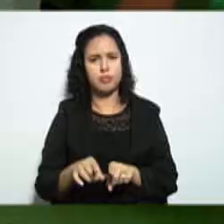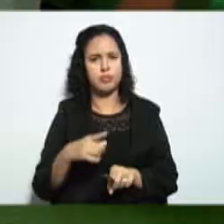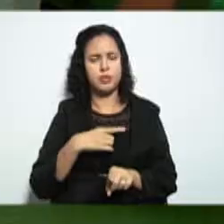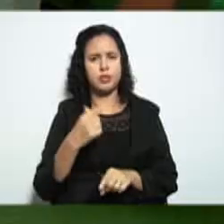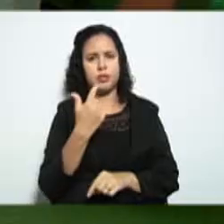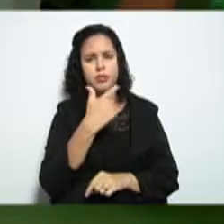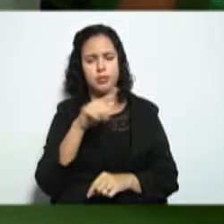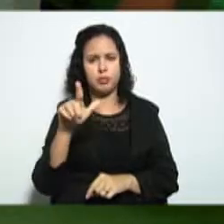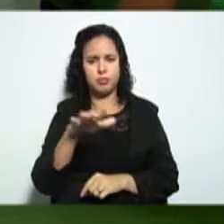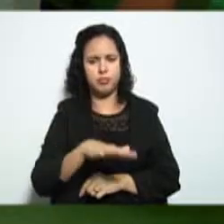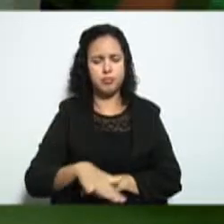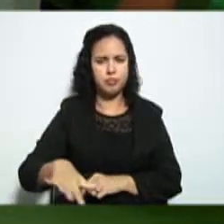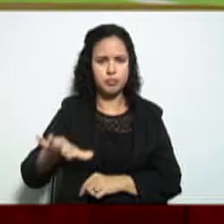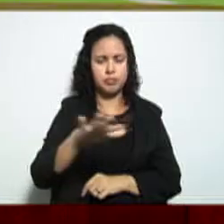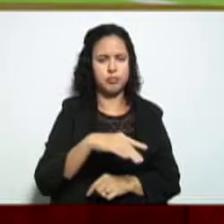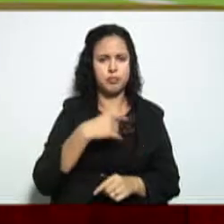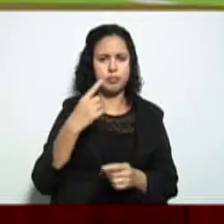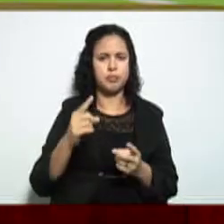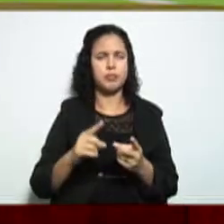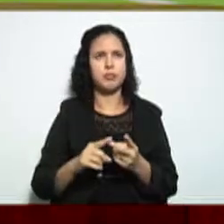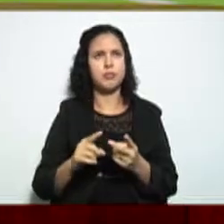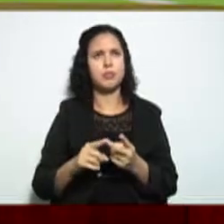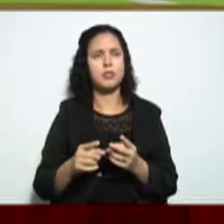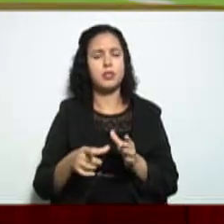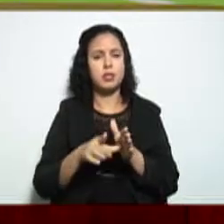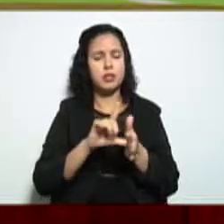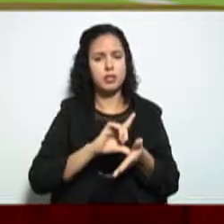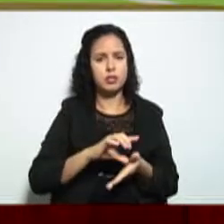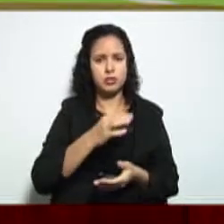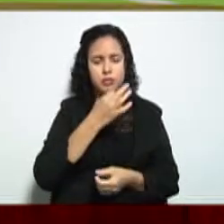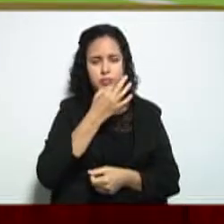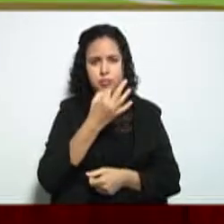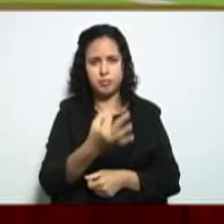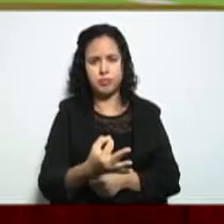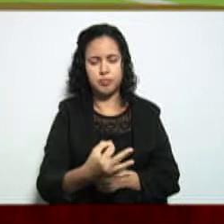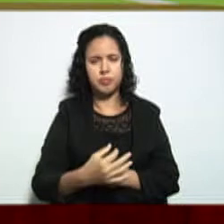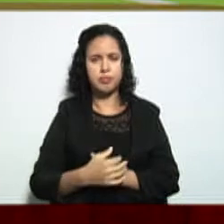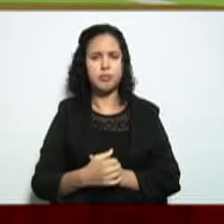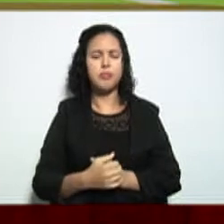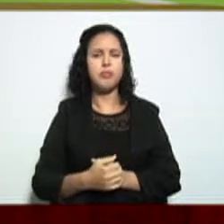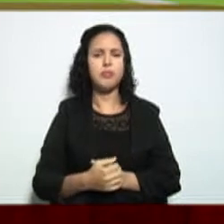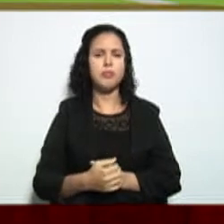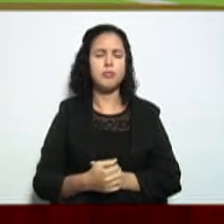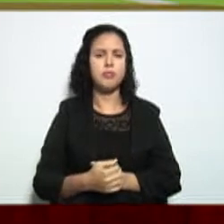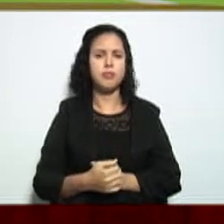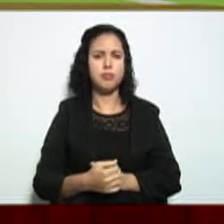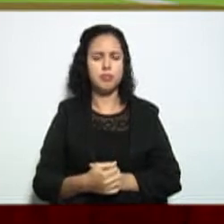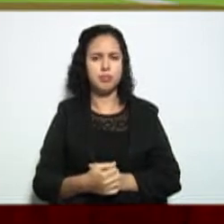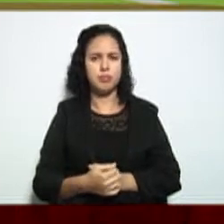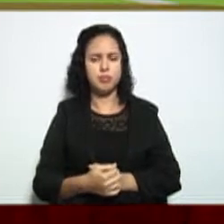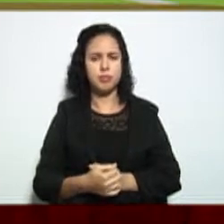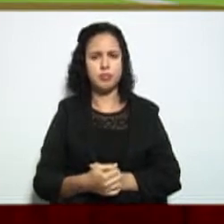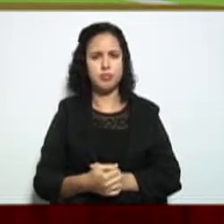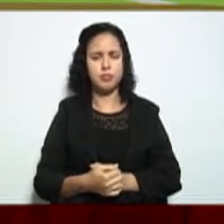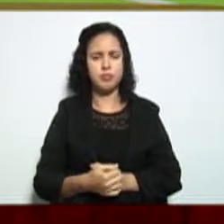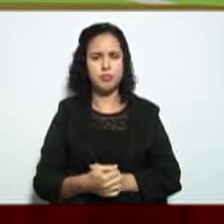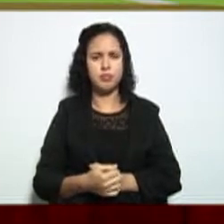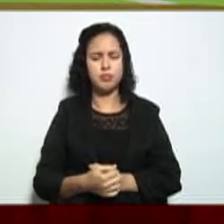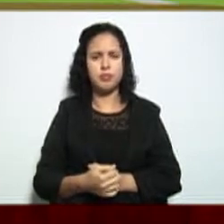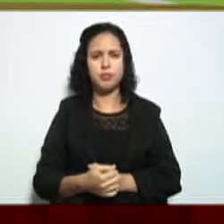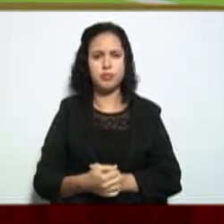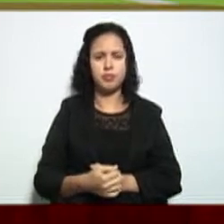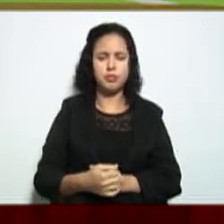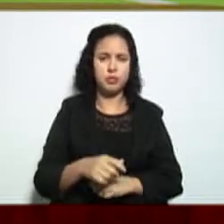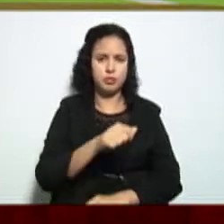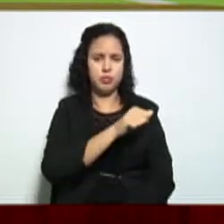professor? Sim, falamos. Só que antes de comentar, Denise, só queria chamar a atenção para o pessoal que está mandando aqui